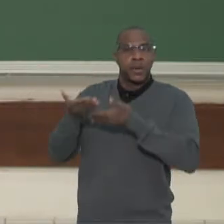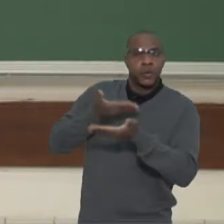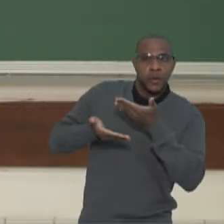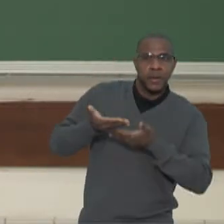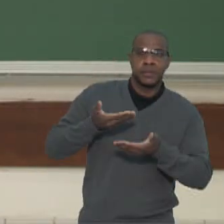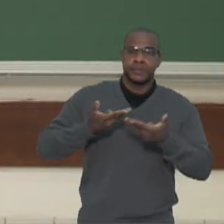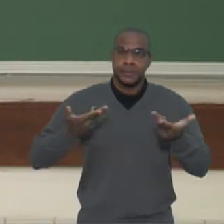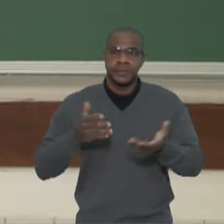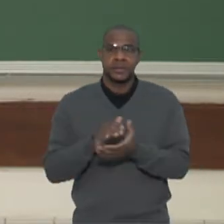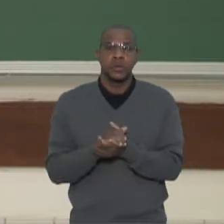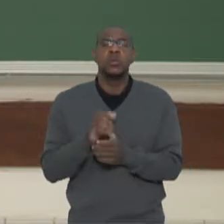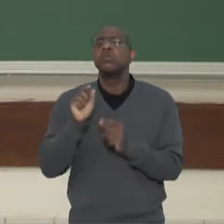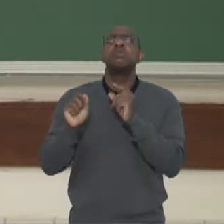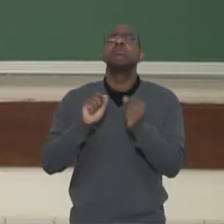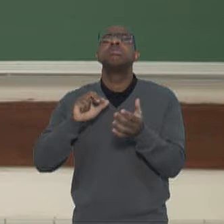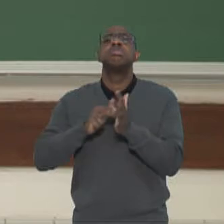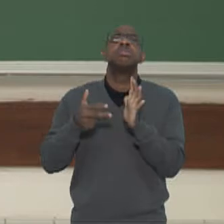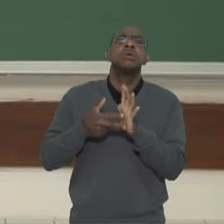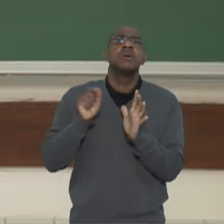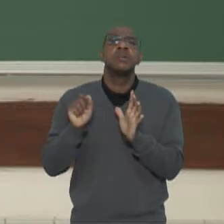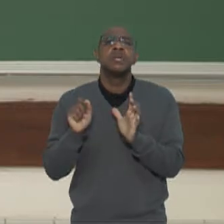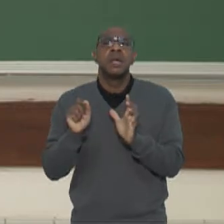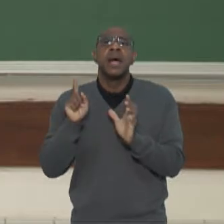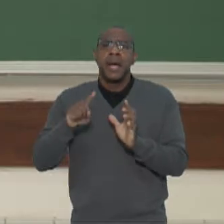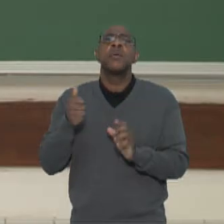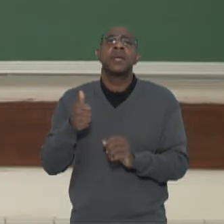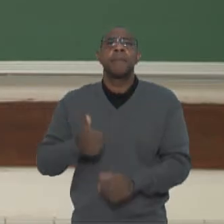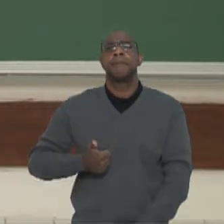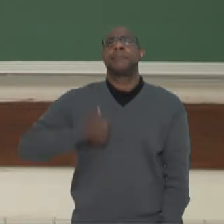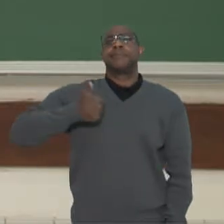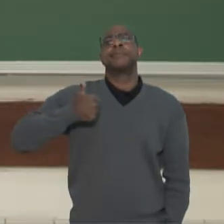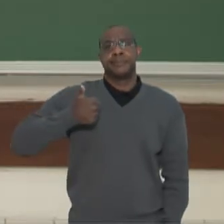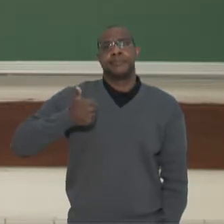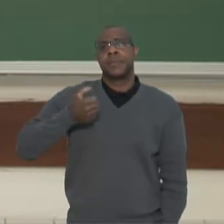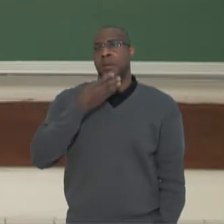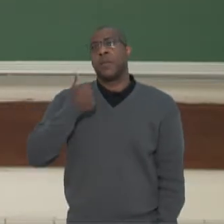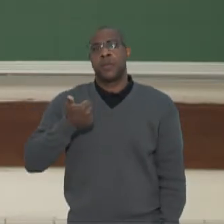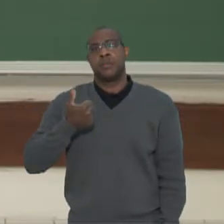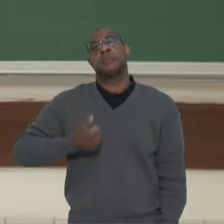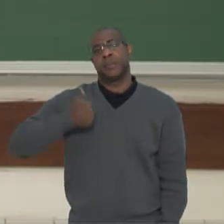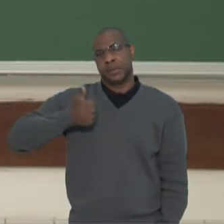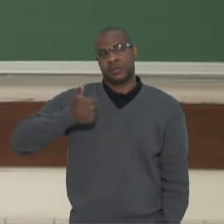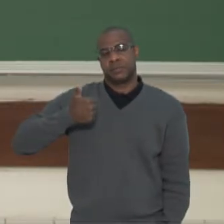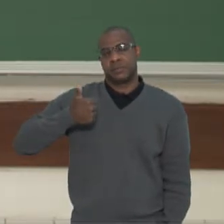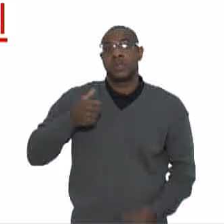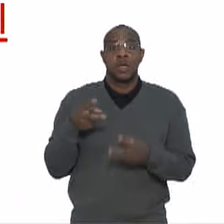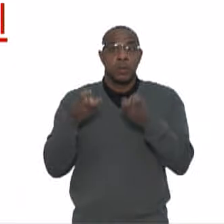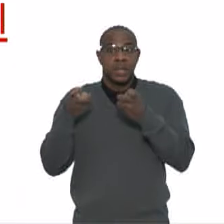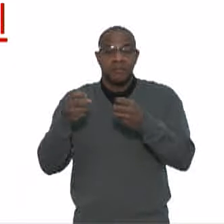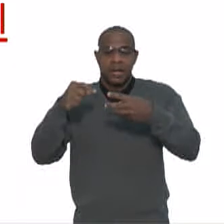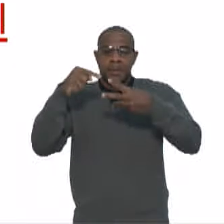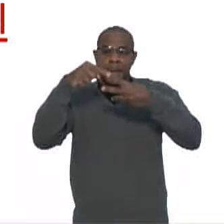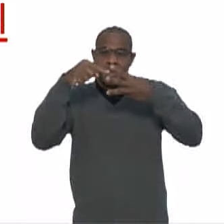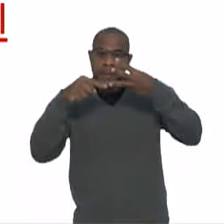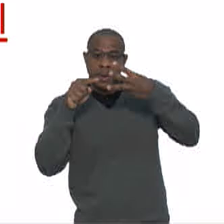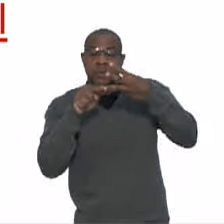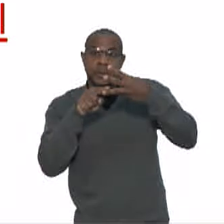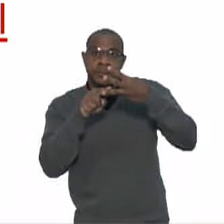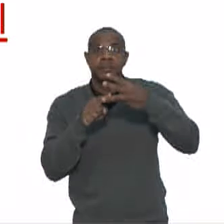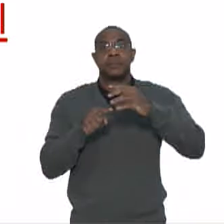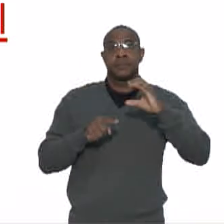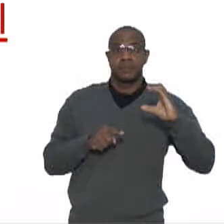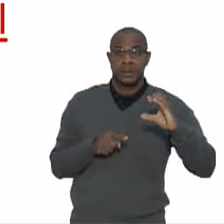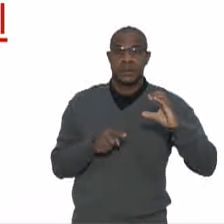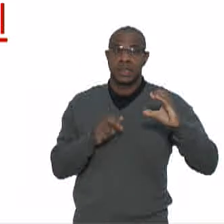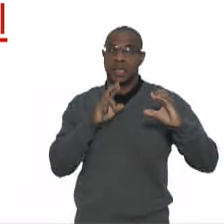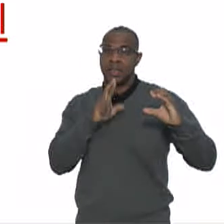Então, o que seria isso? Seria um fator positivo, né? Então, se vocês observarem aqui a letra C, há uma